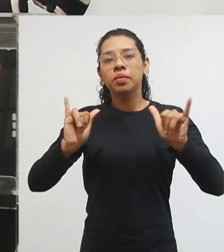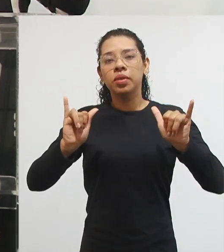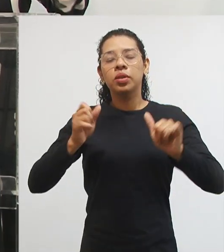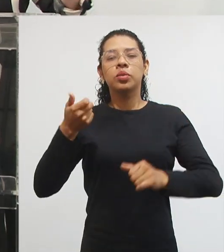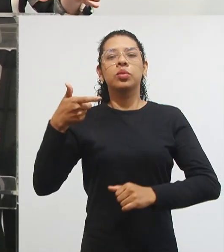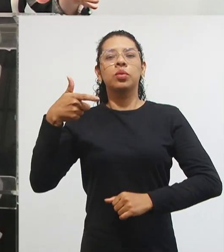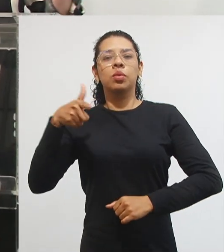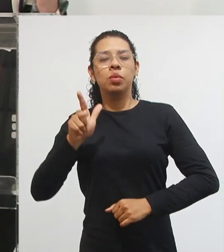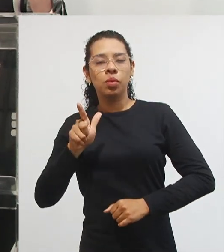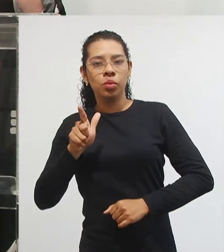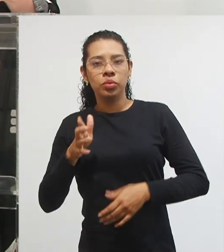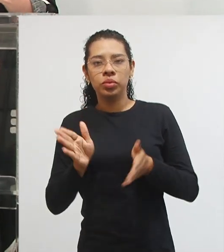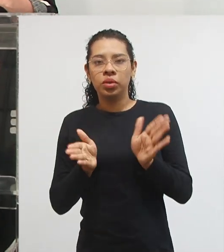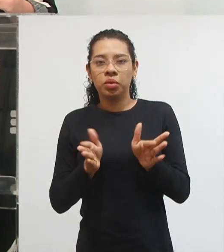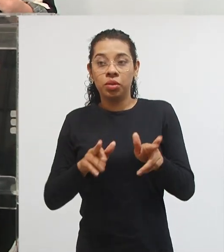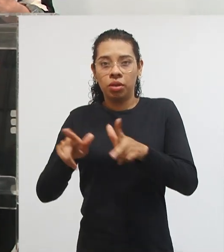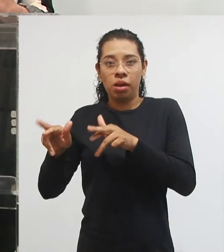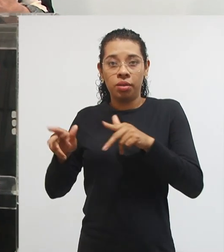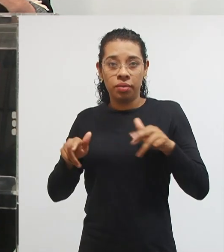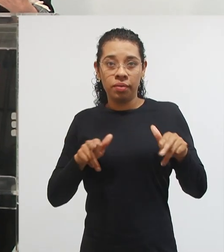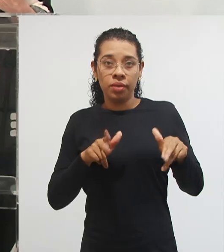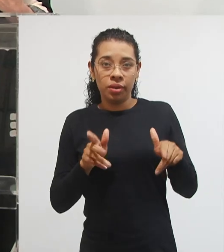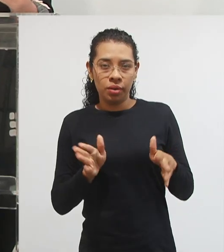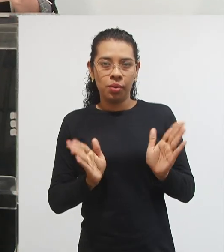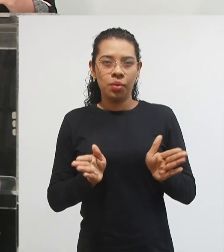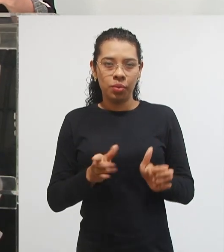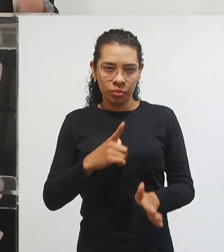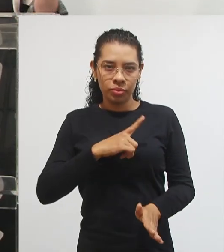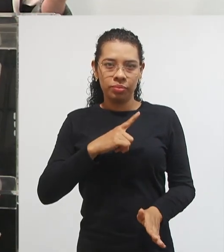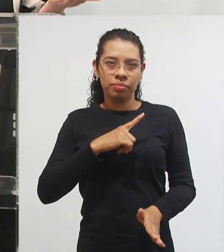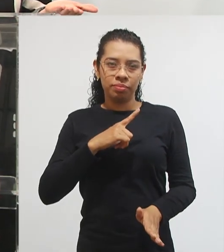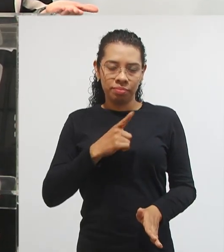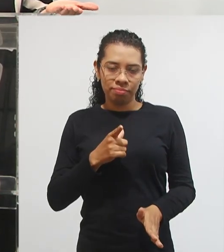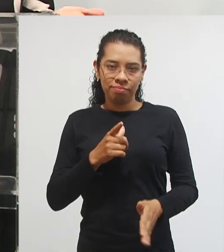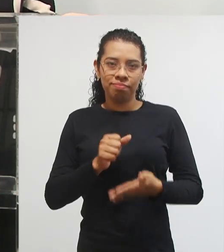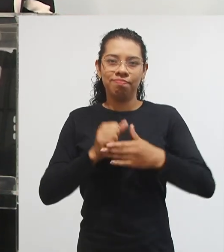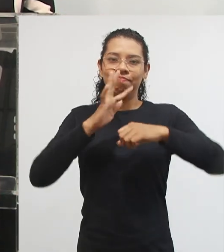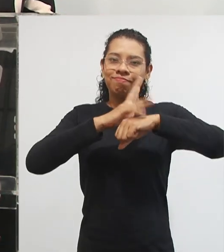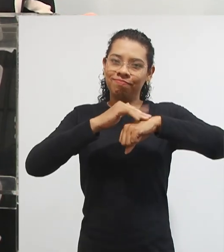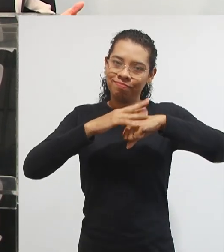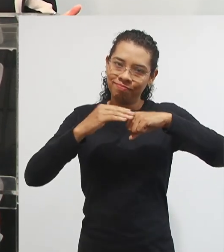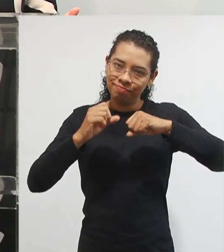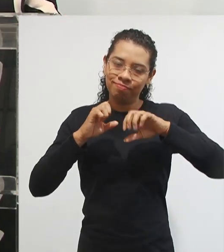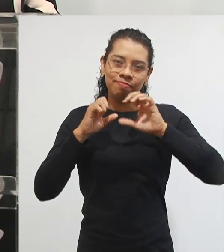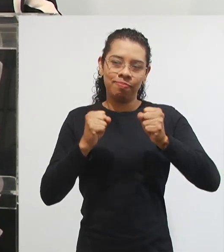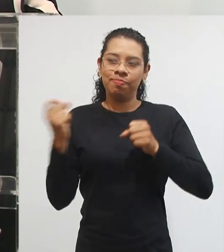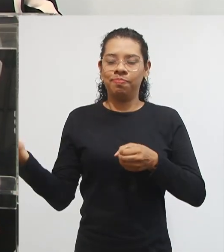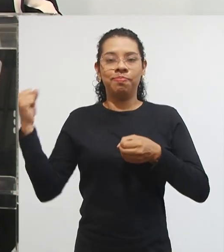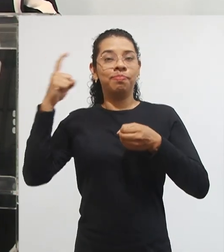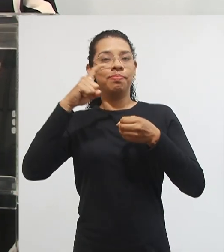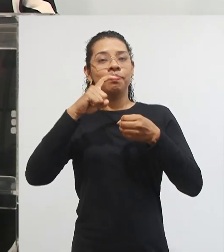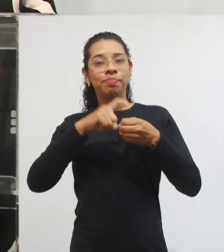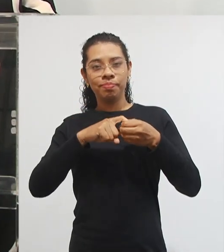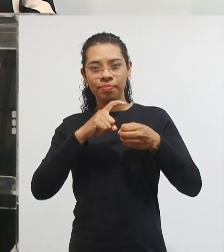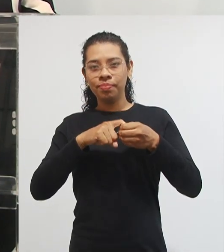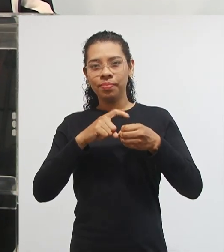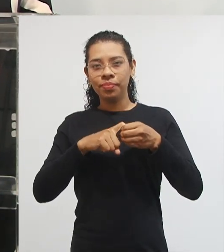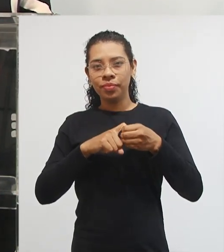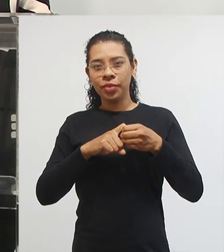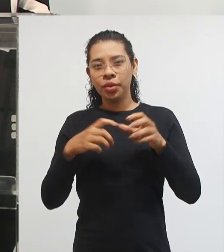campanhas contra a vacinação, hoje nós temos algumas doenças prestes aí a retornar, né? O que